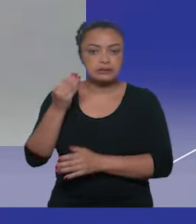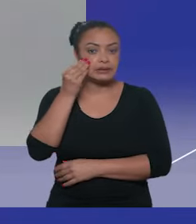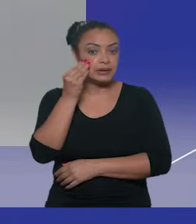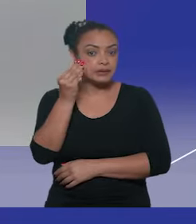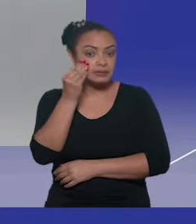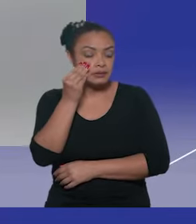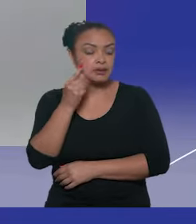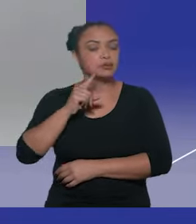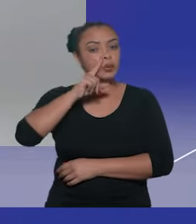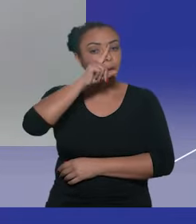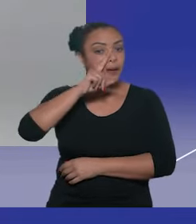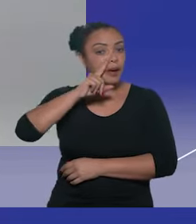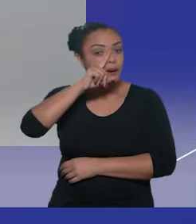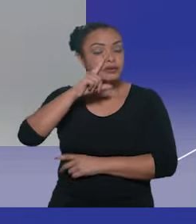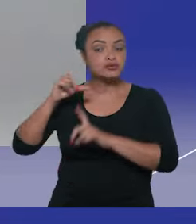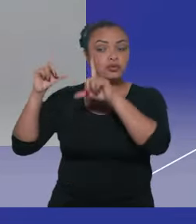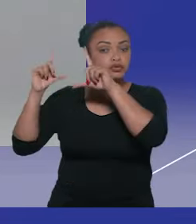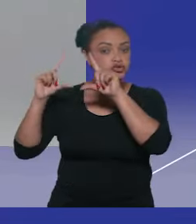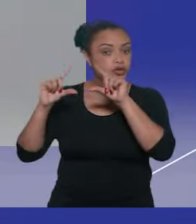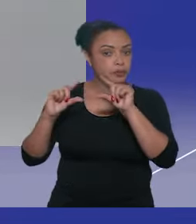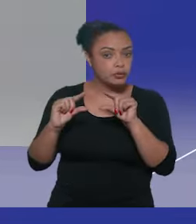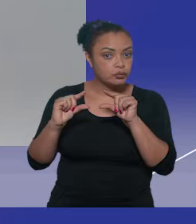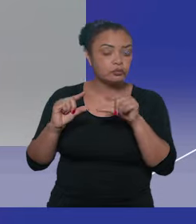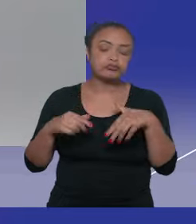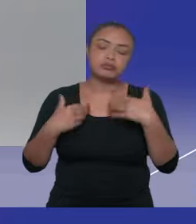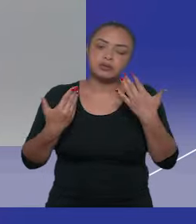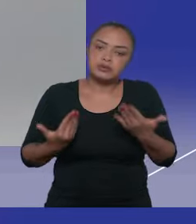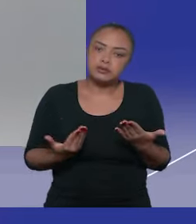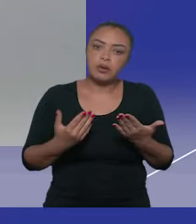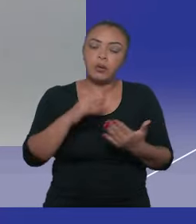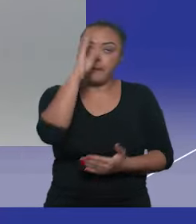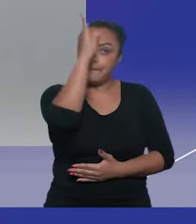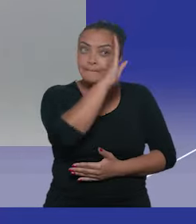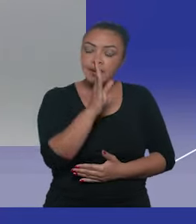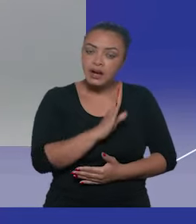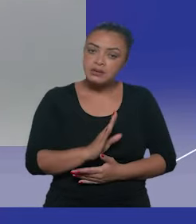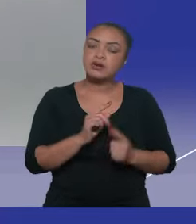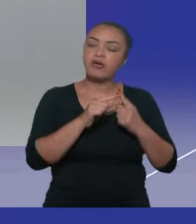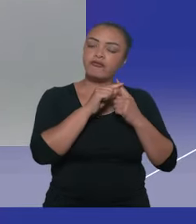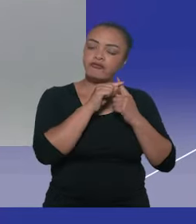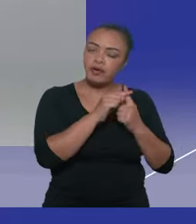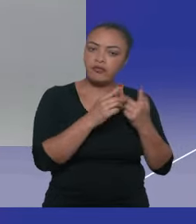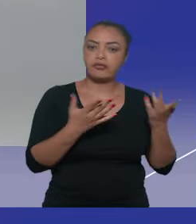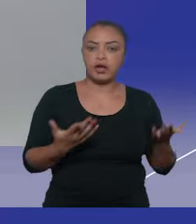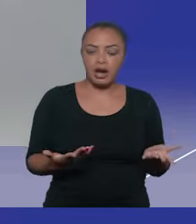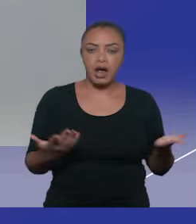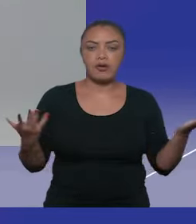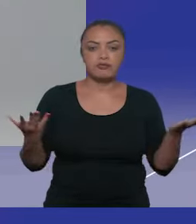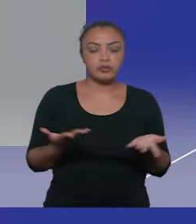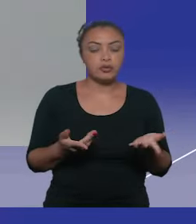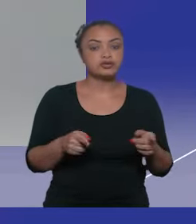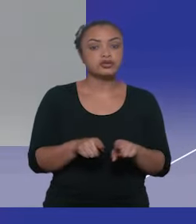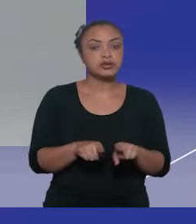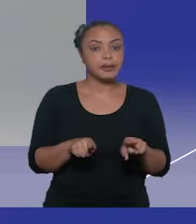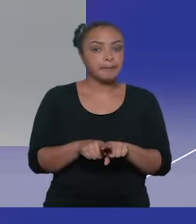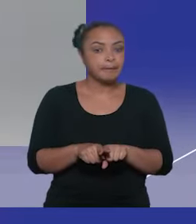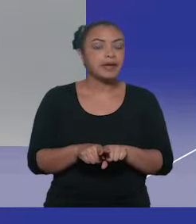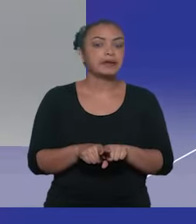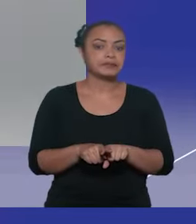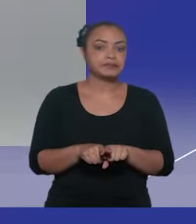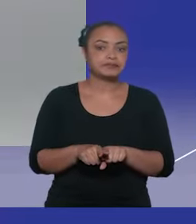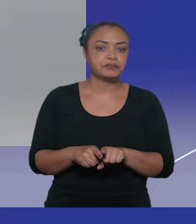de casa, de tentar se organizar, de diminuir os riscos extremos do cenário. Isso coloca o Brasil numa rota muito mais favorável.